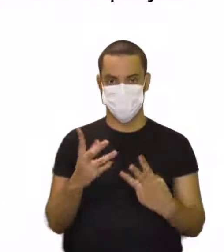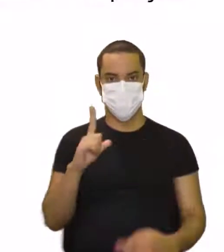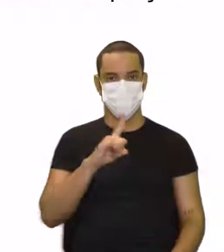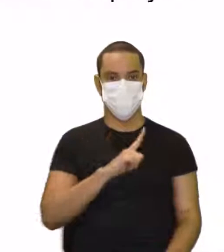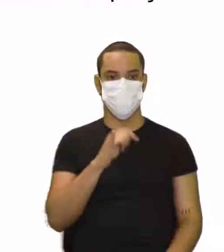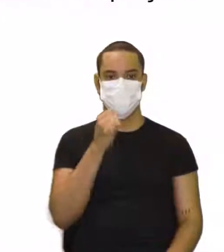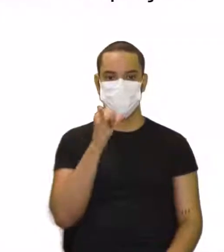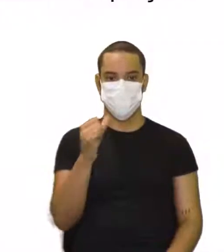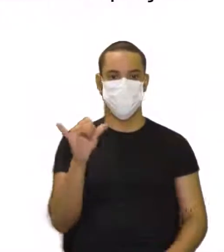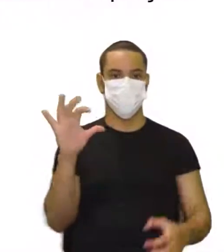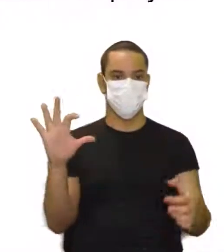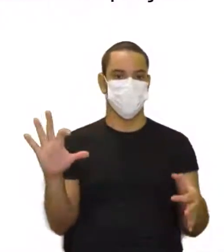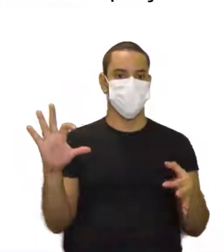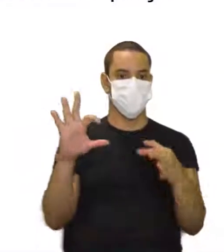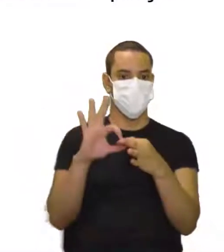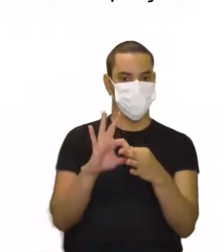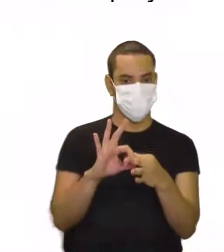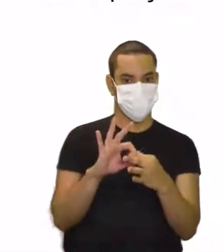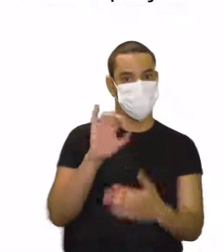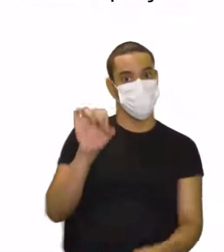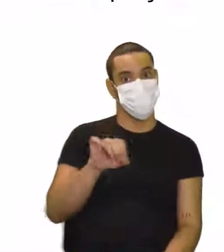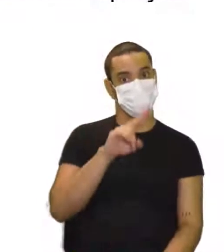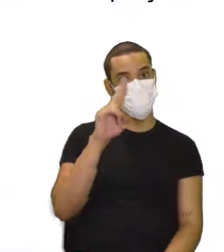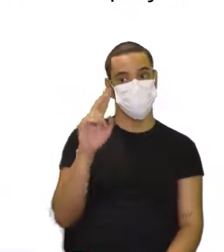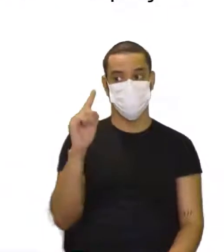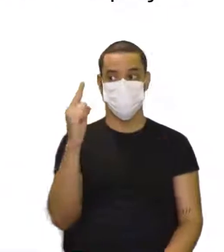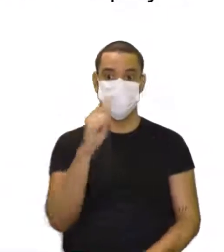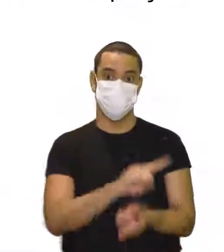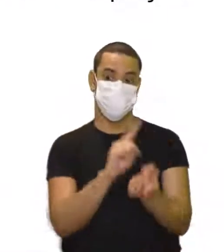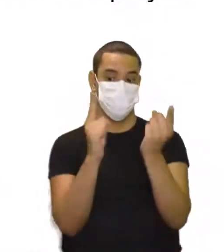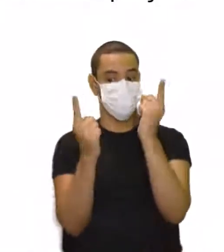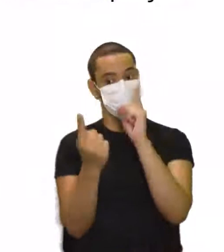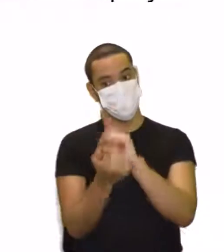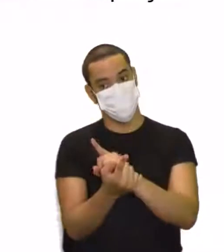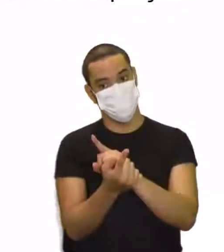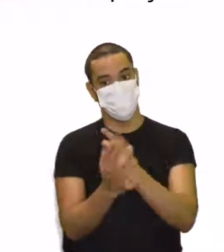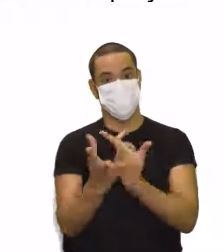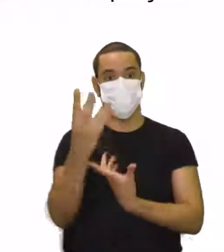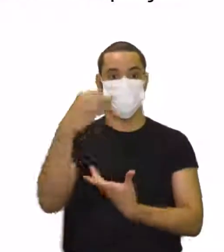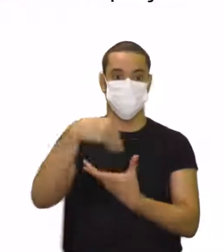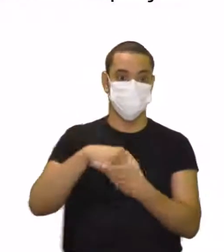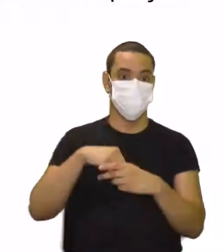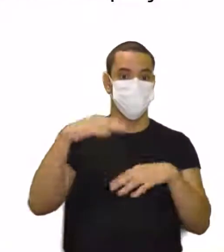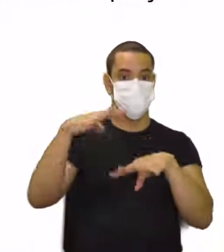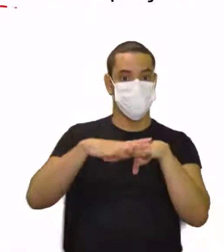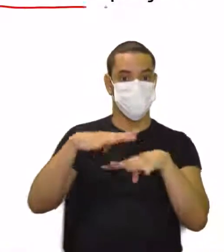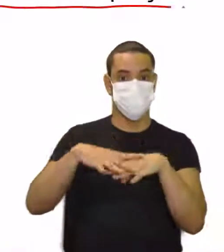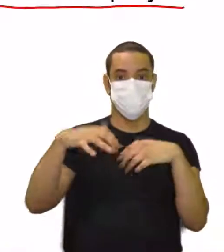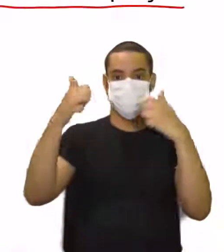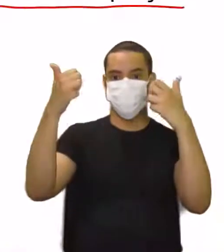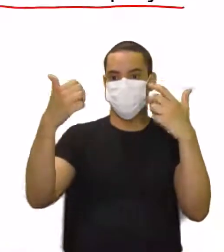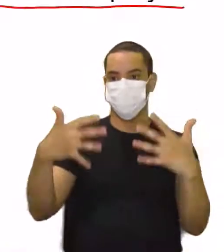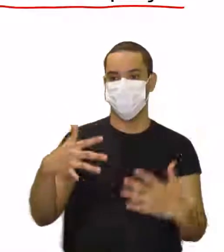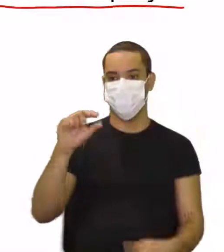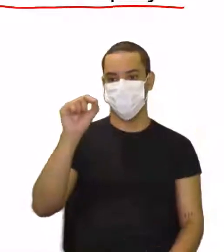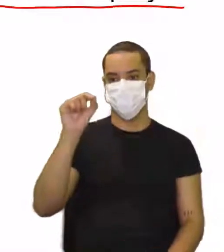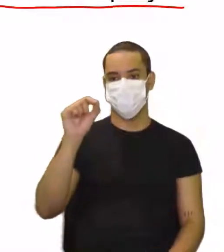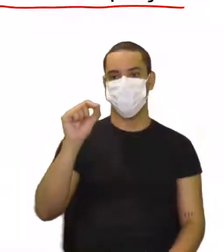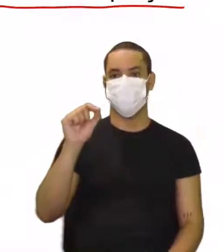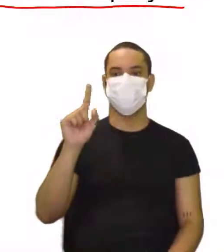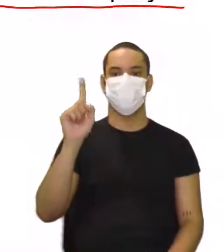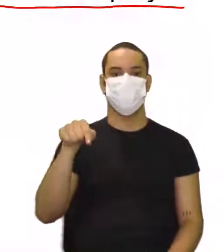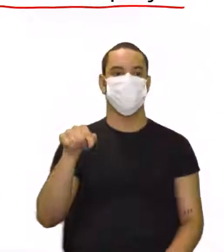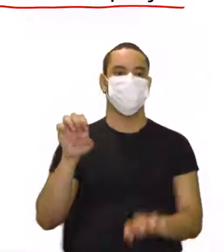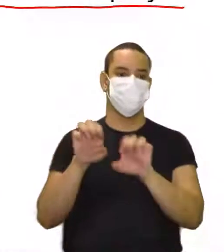energia associada e vice-versa, né? Matematicamente, essa relação é definida pela famosa equação de